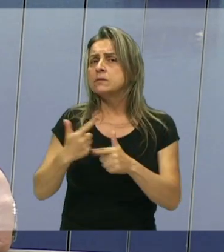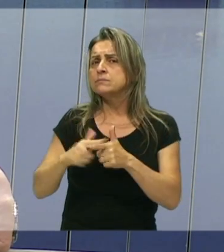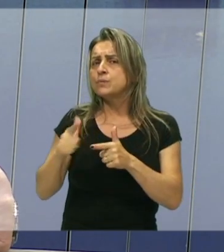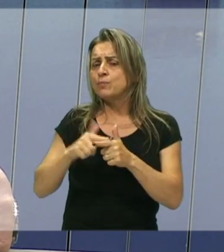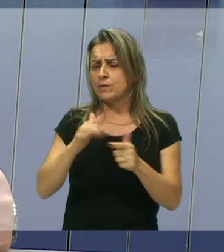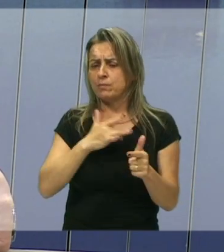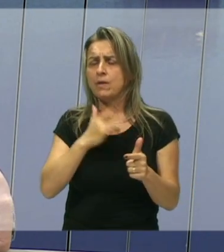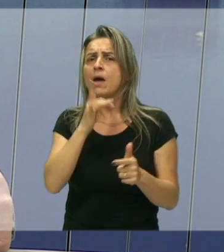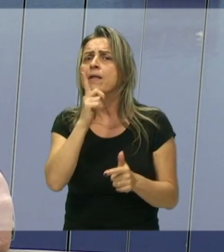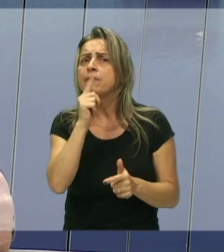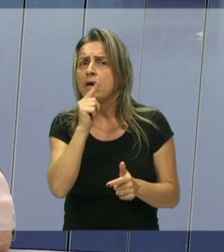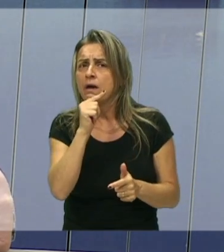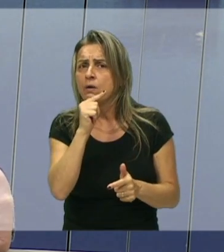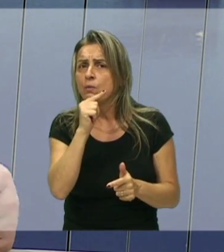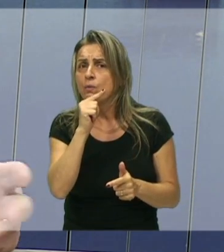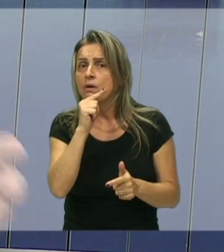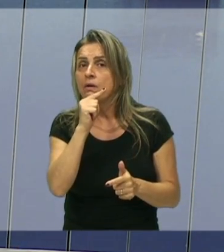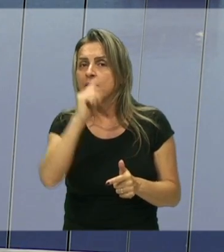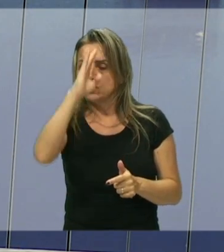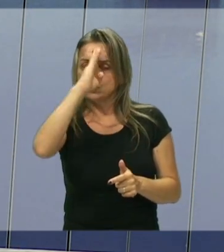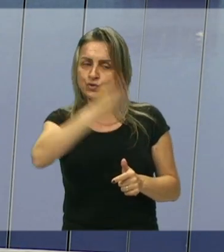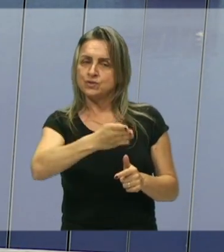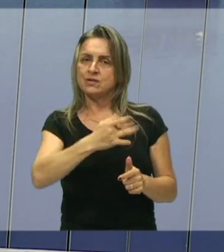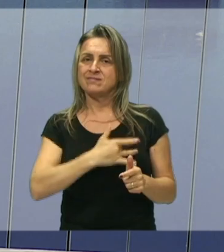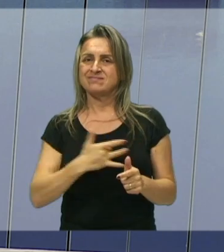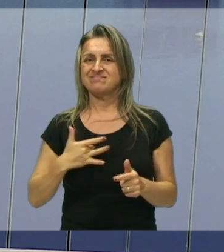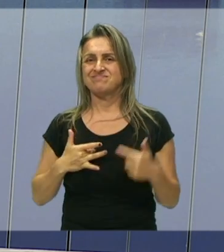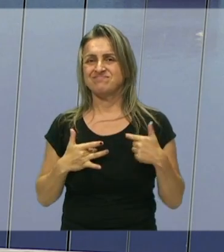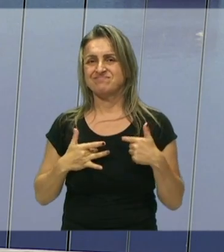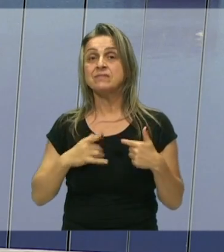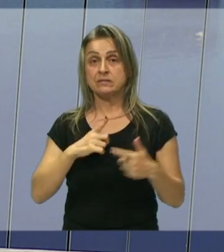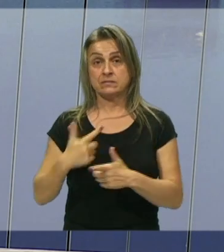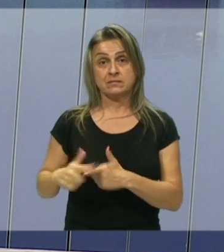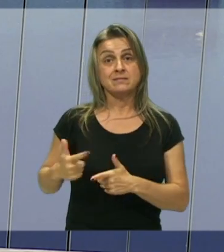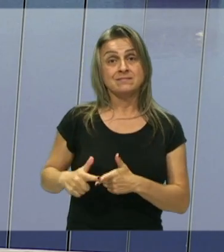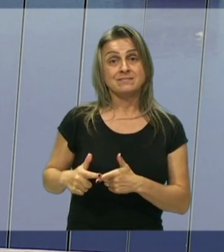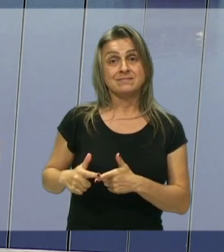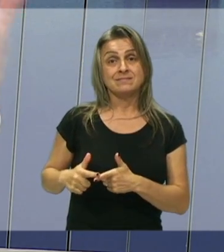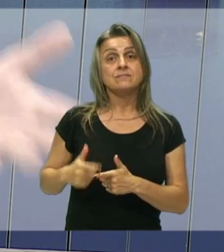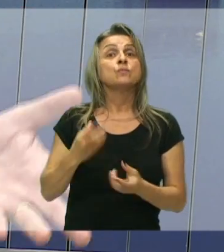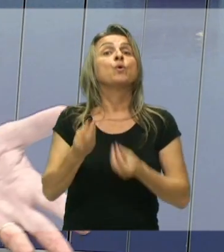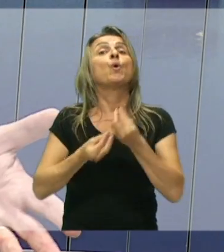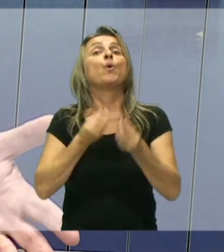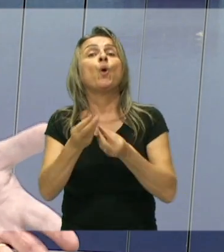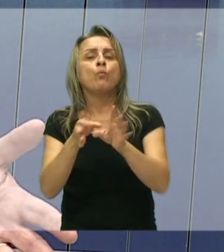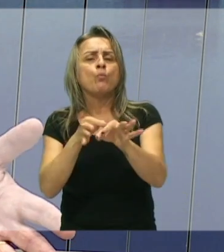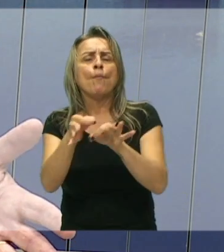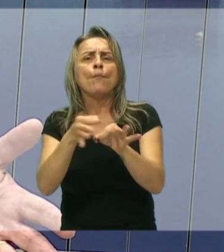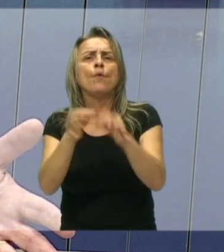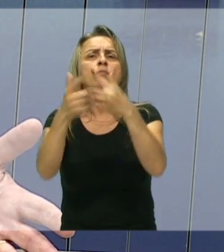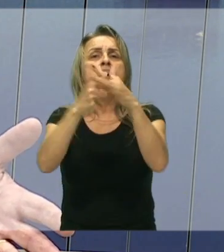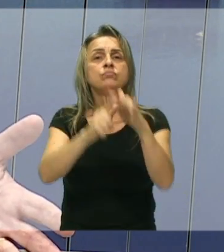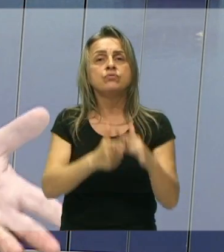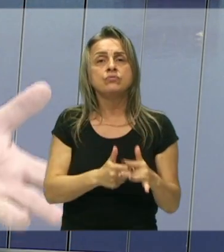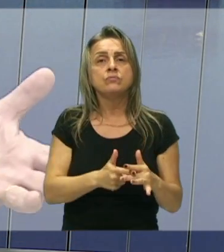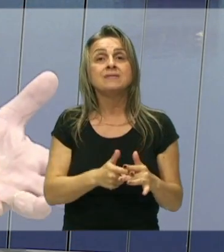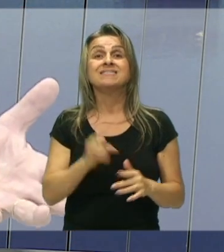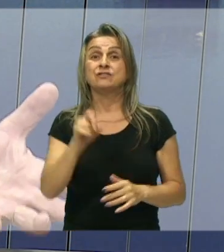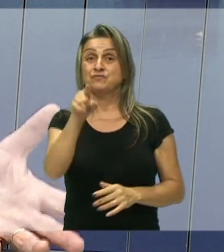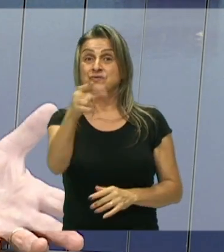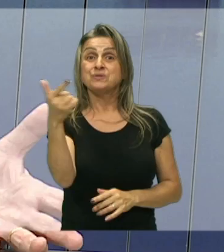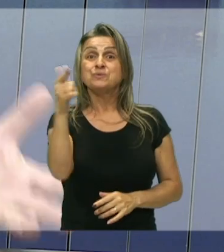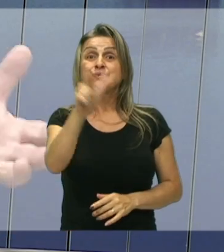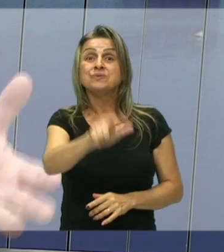interfere diretamente na saúde. Como que vai se consertando isso? A partir do momento que você ouve a população e